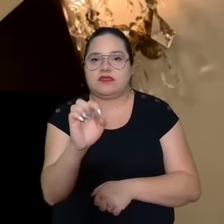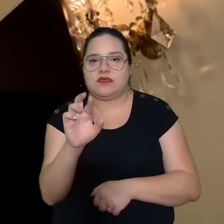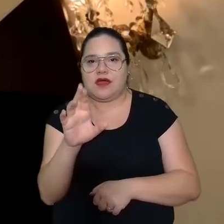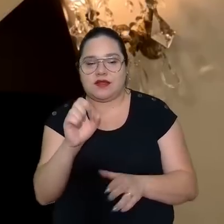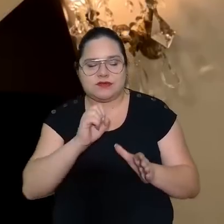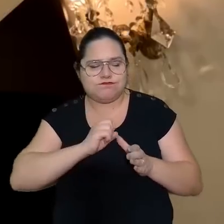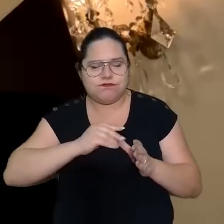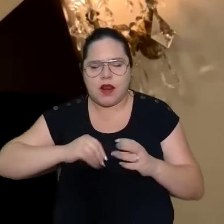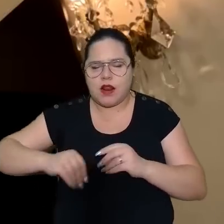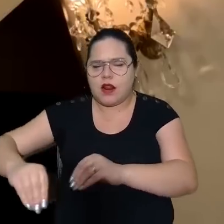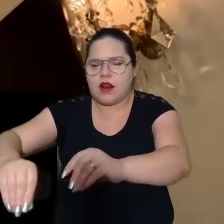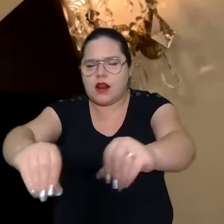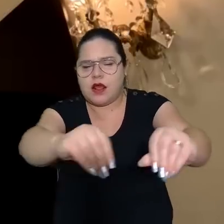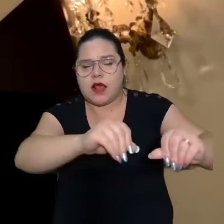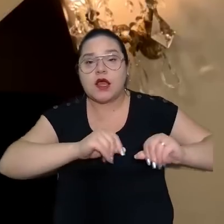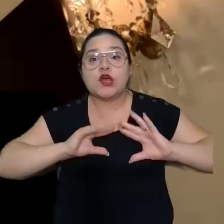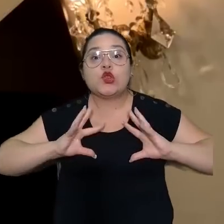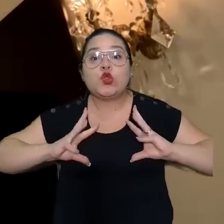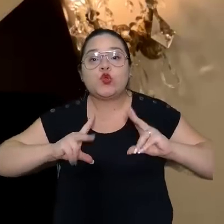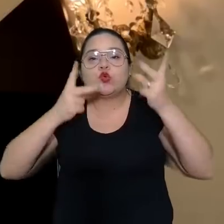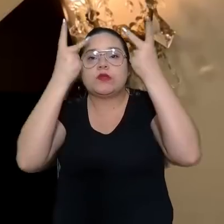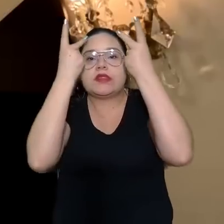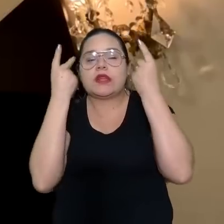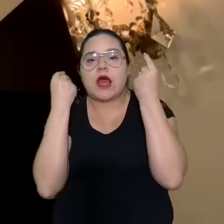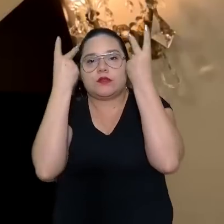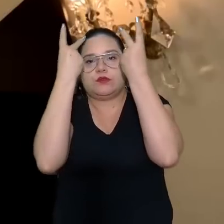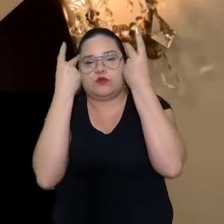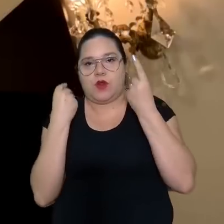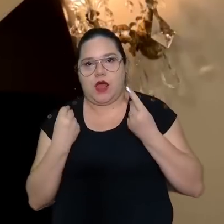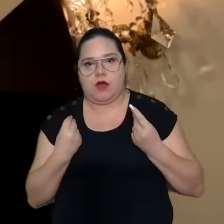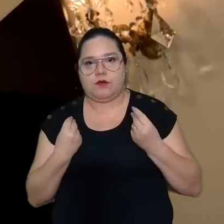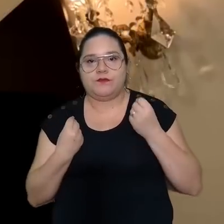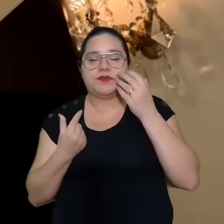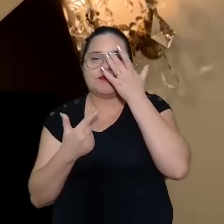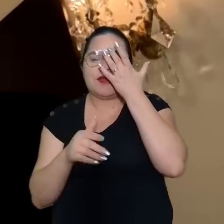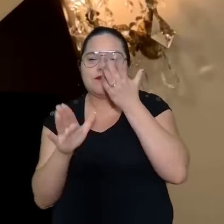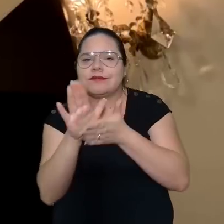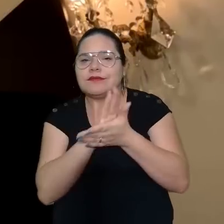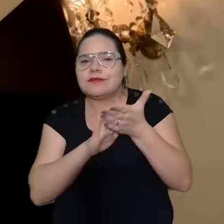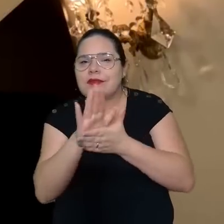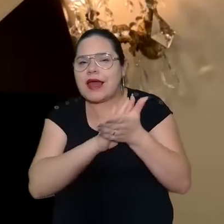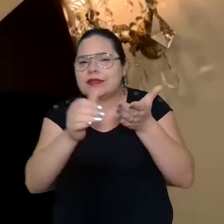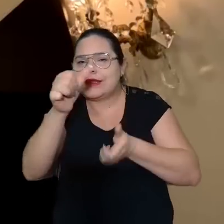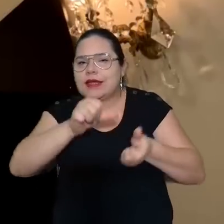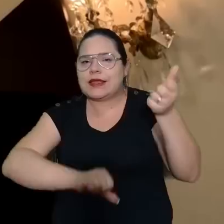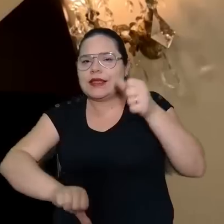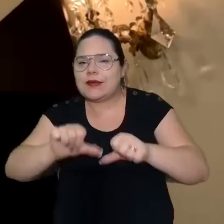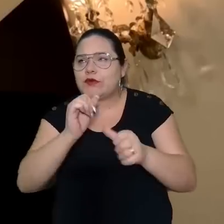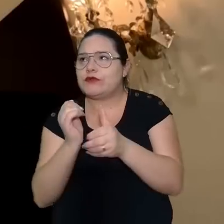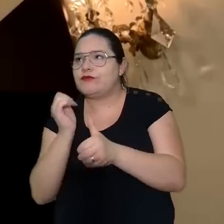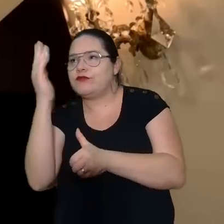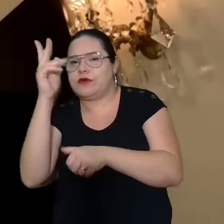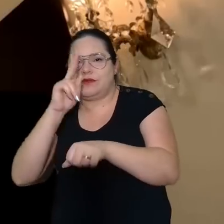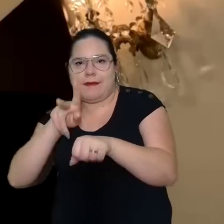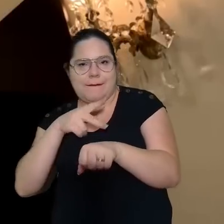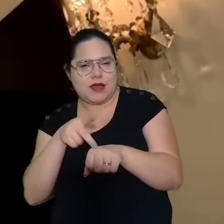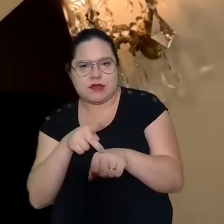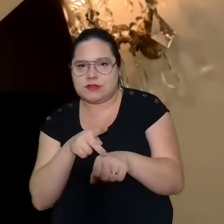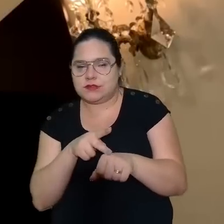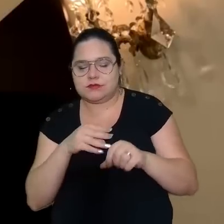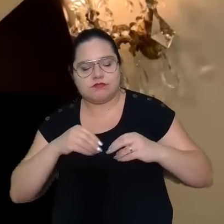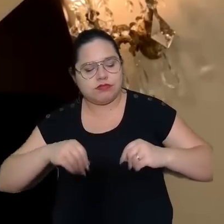totalmente naturais, sem nenhuma dependência de fertilizante químico importado. E nós estamos fazendo